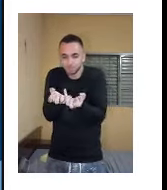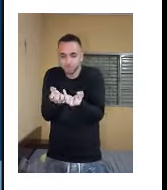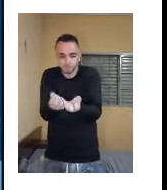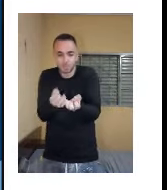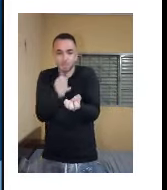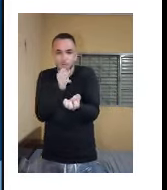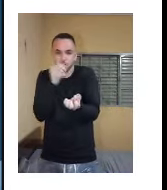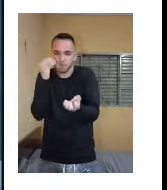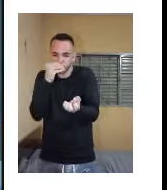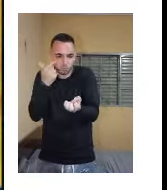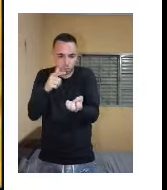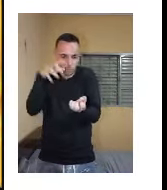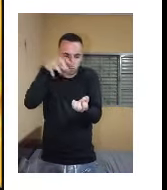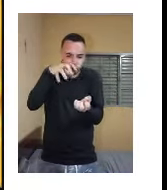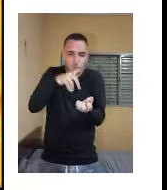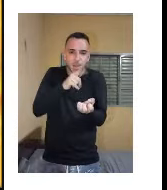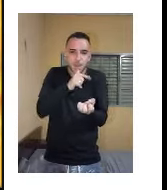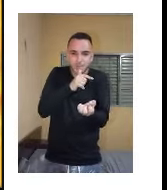severas.